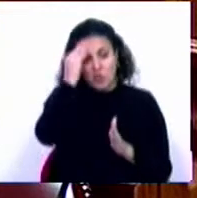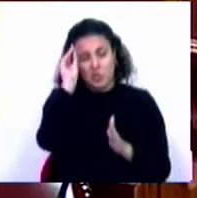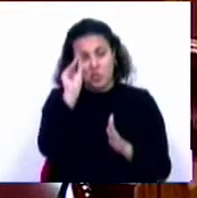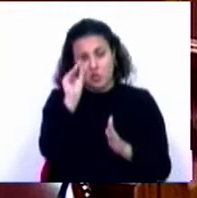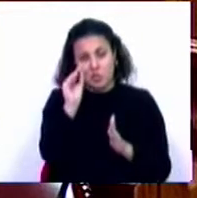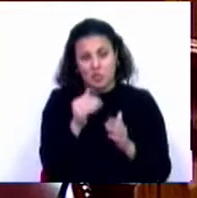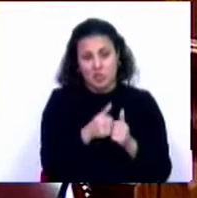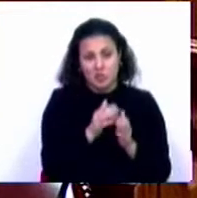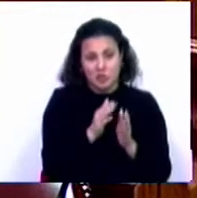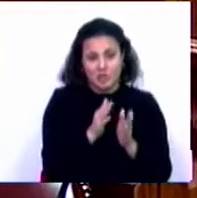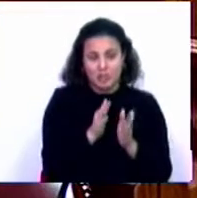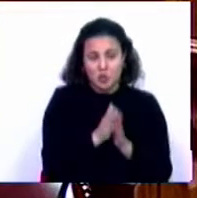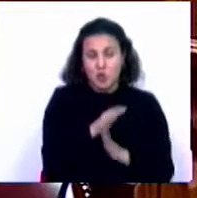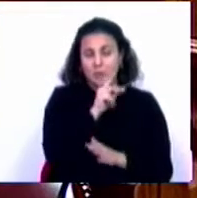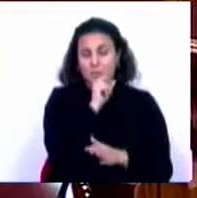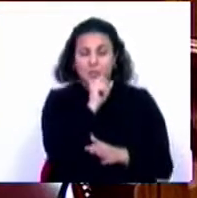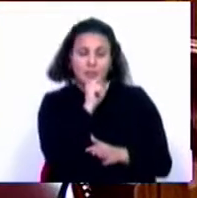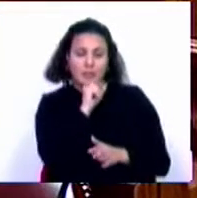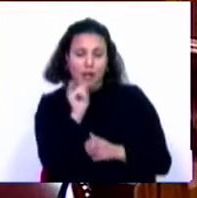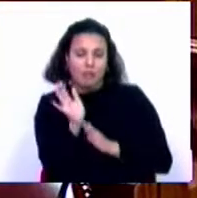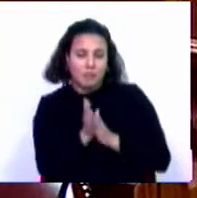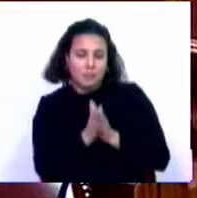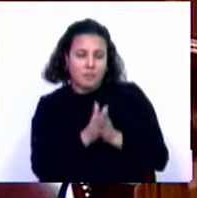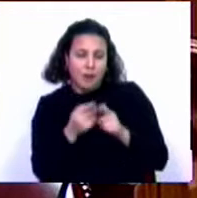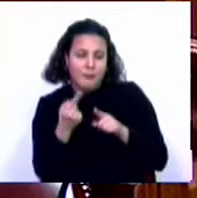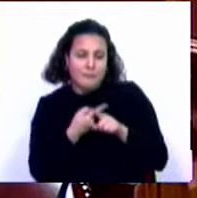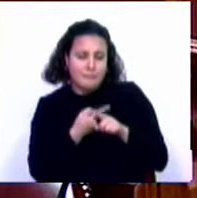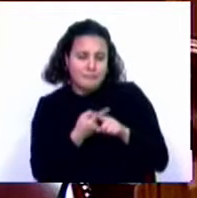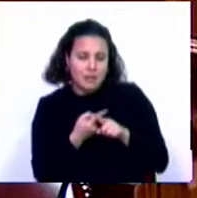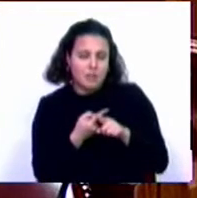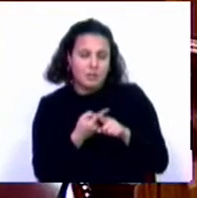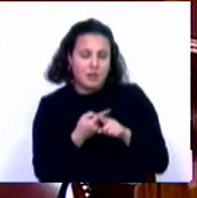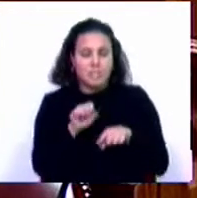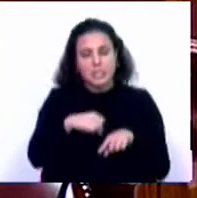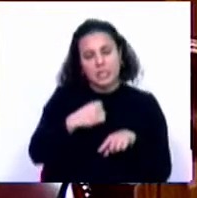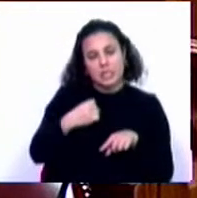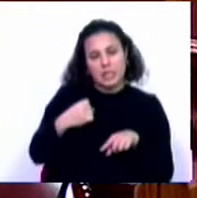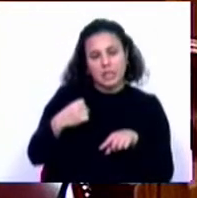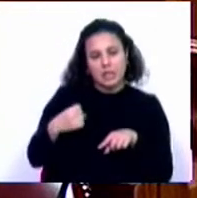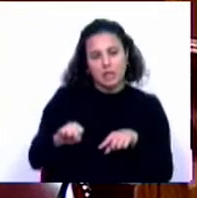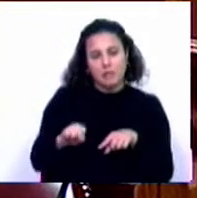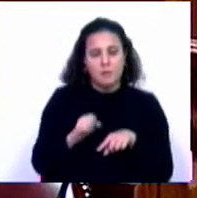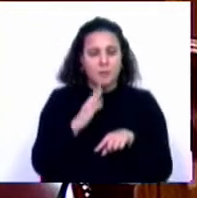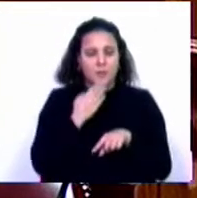que é o de ser possível obter benefícios ao nível do escrutínio e da transparência do